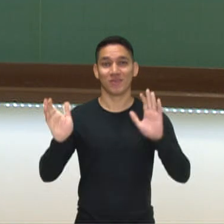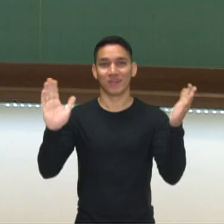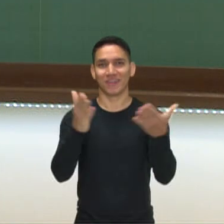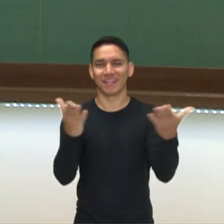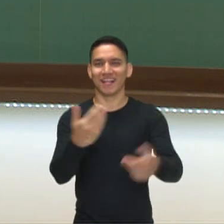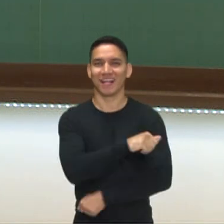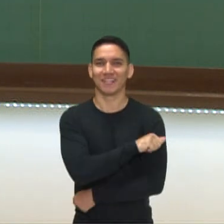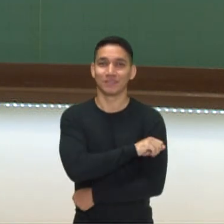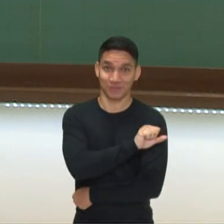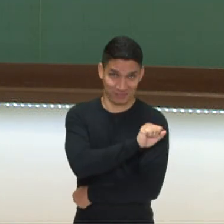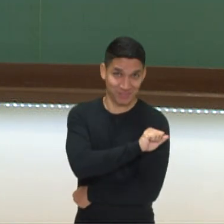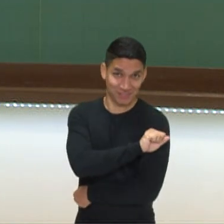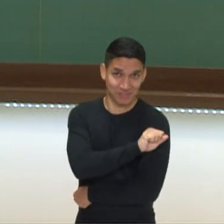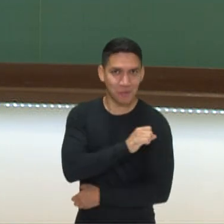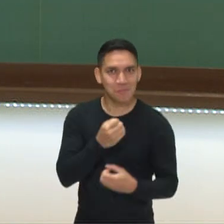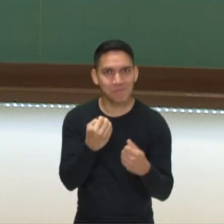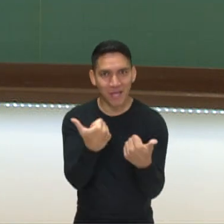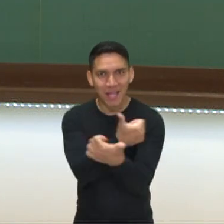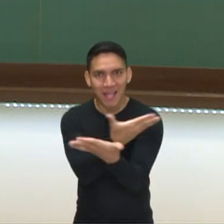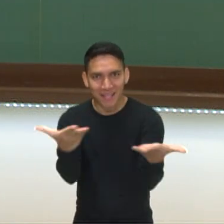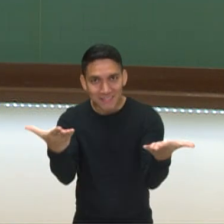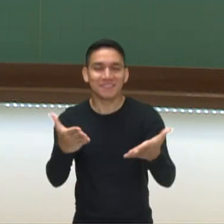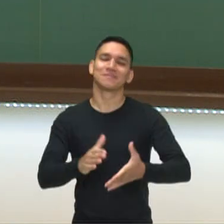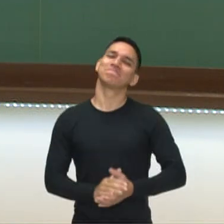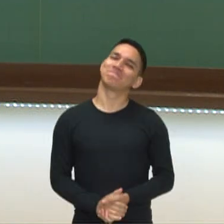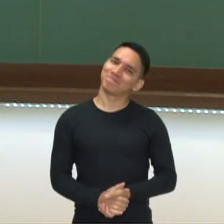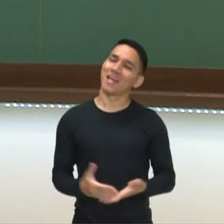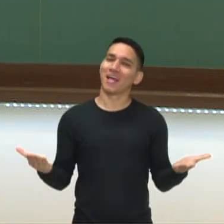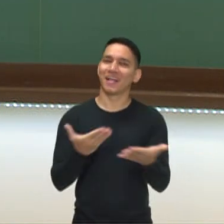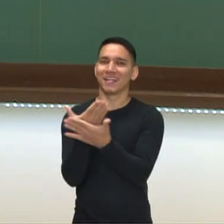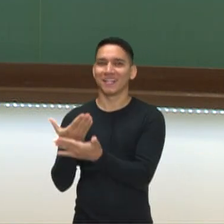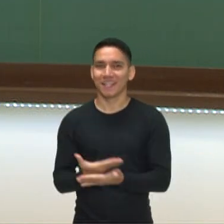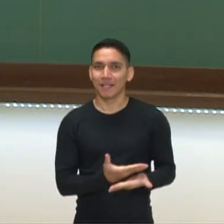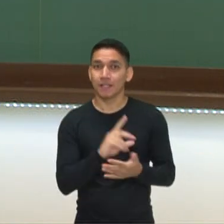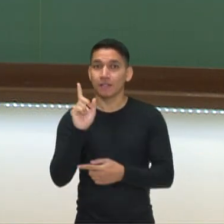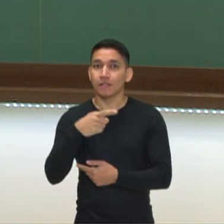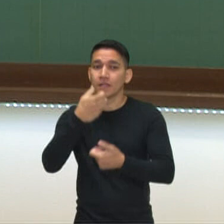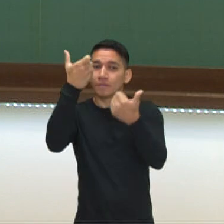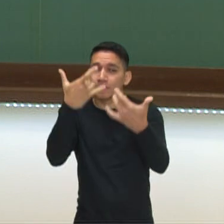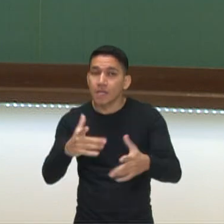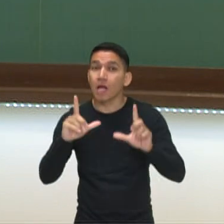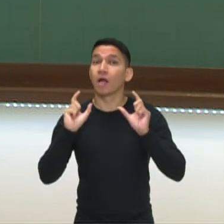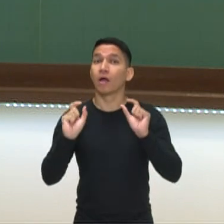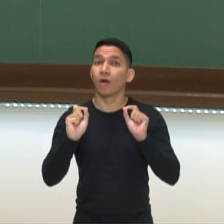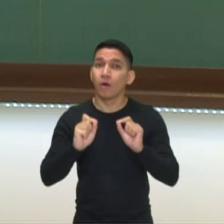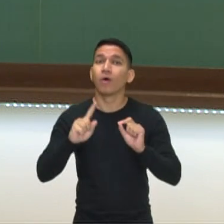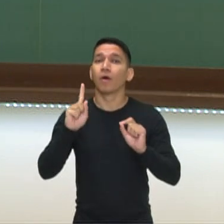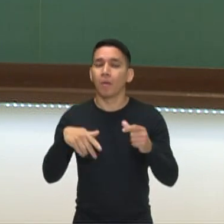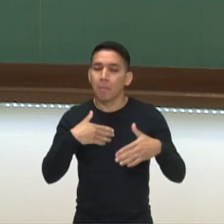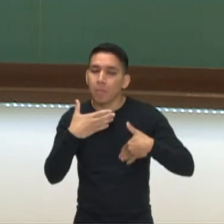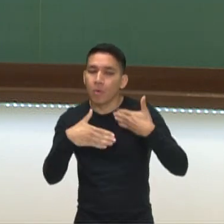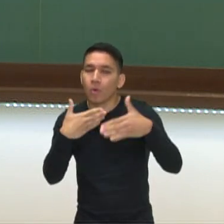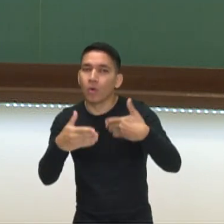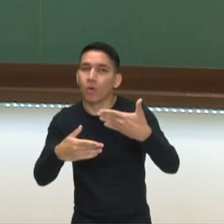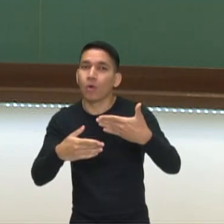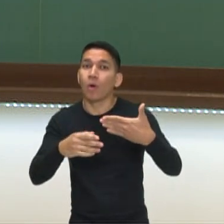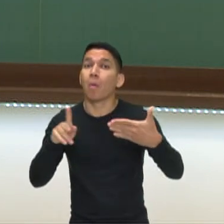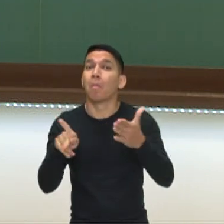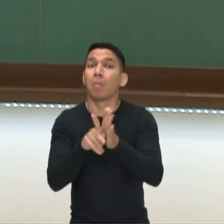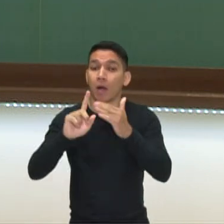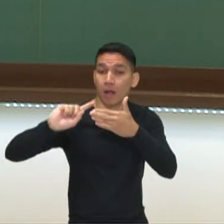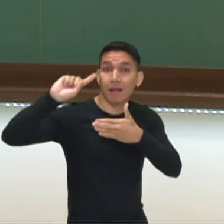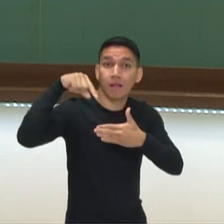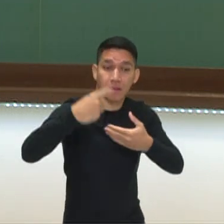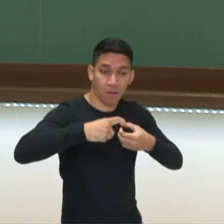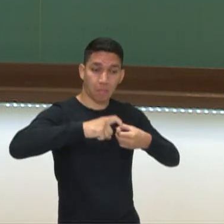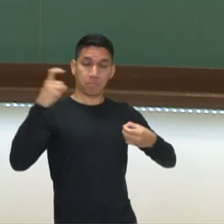Olá, estudantes do 8º ano, tudo bem com vocês? Na aula de hoje nós vamos falar um pouquinho sobre os processos de pós-independência